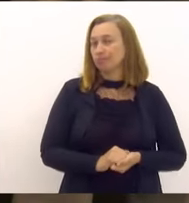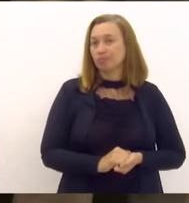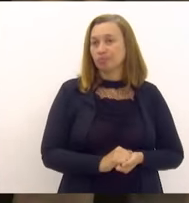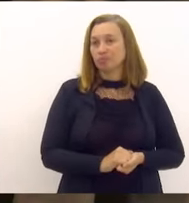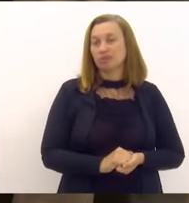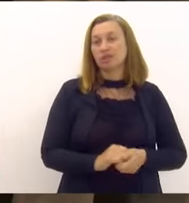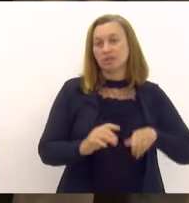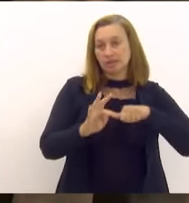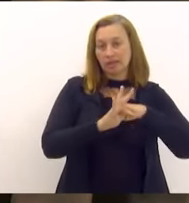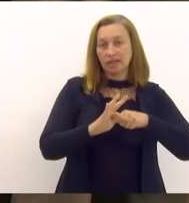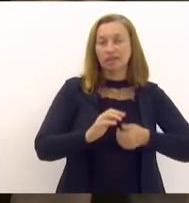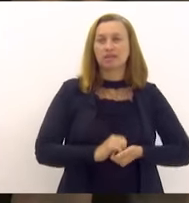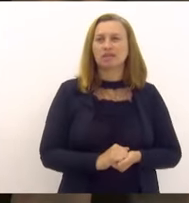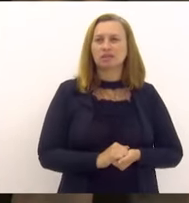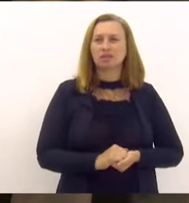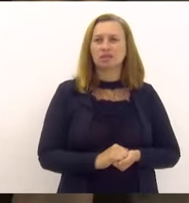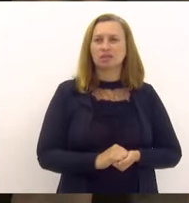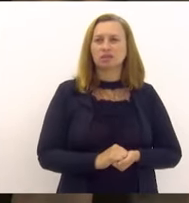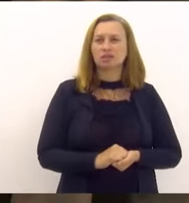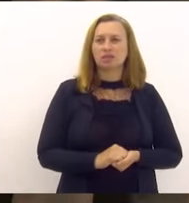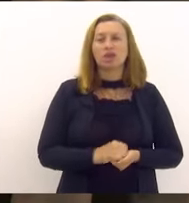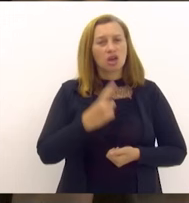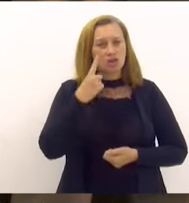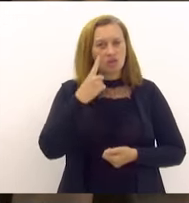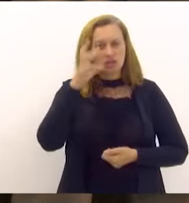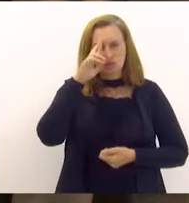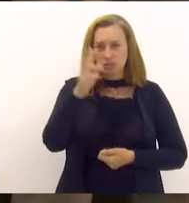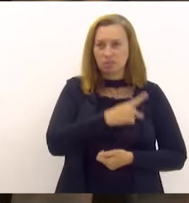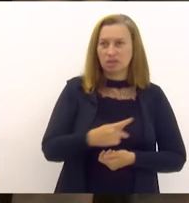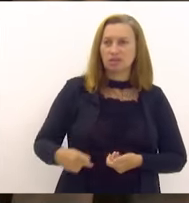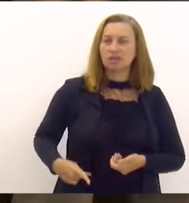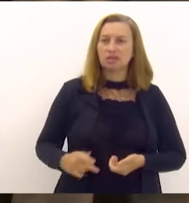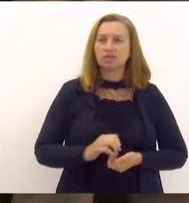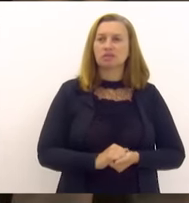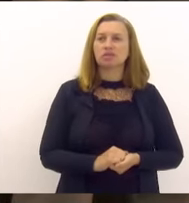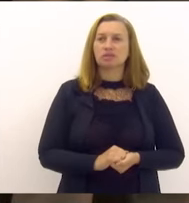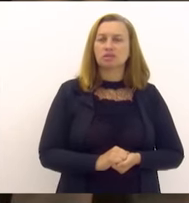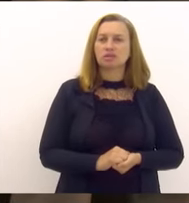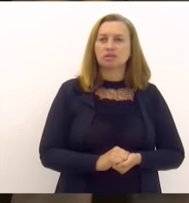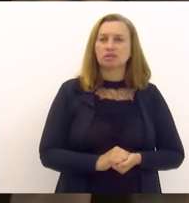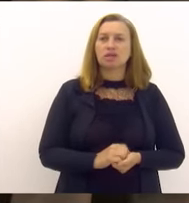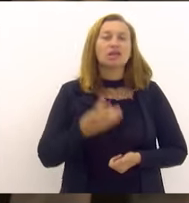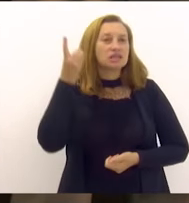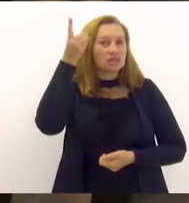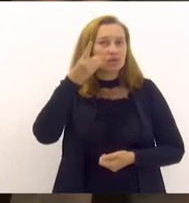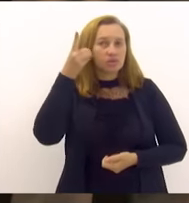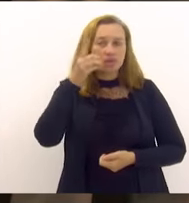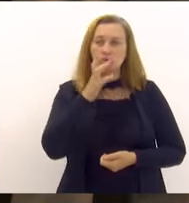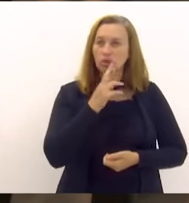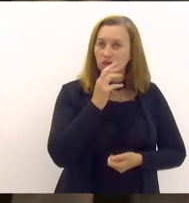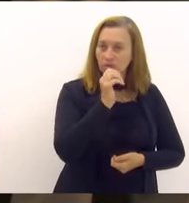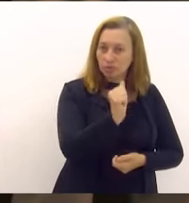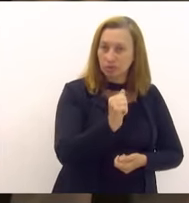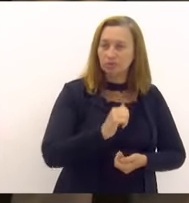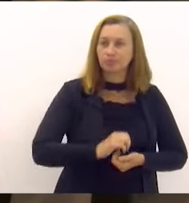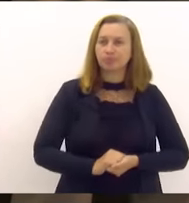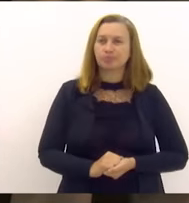duas questões técnicas. E veja, senhor presidente, deputado Amorim